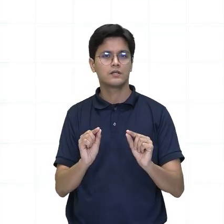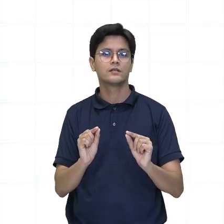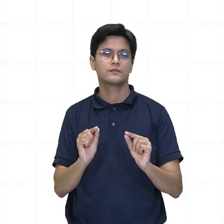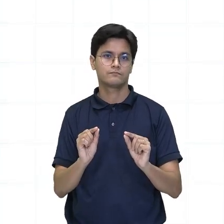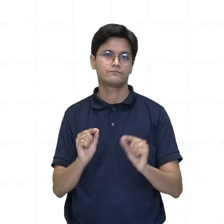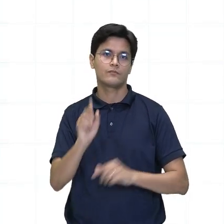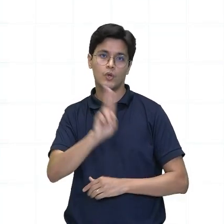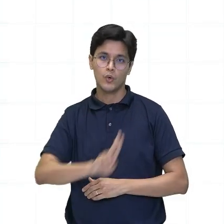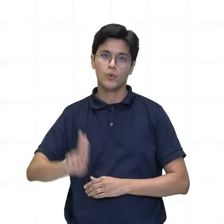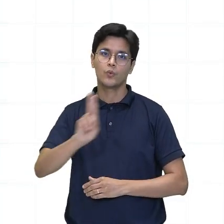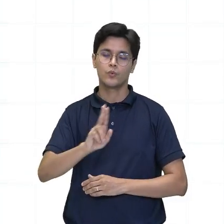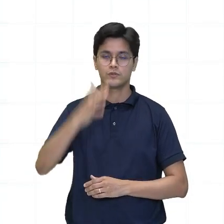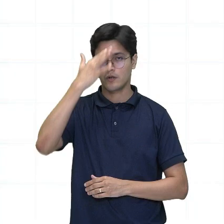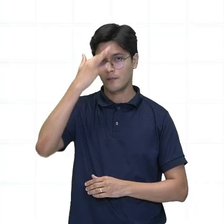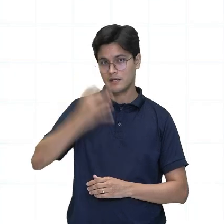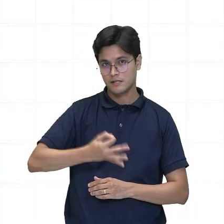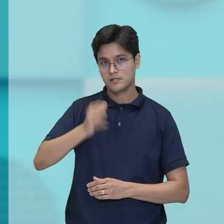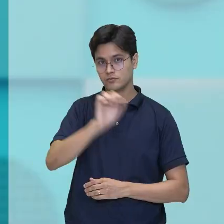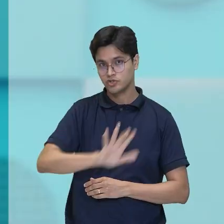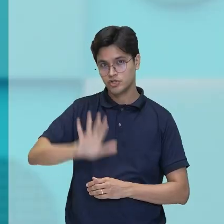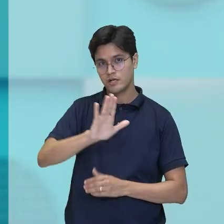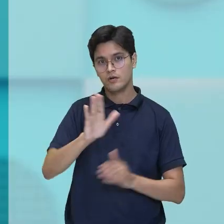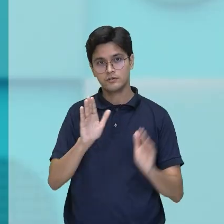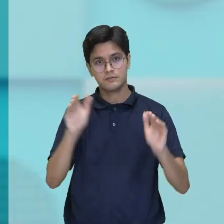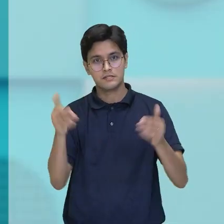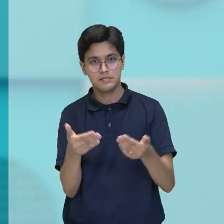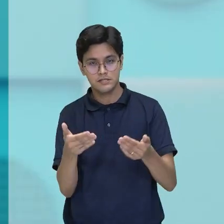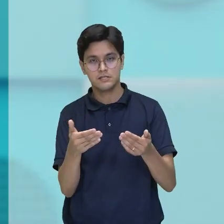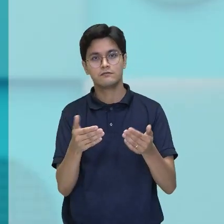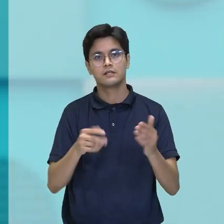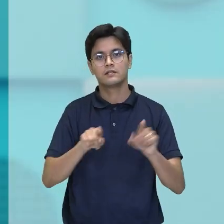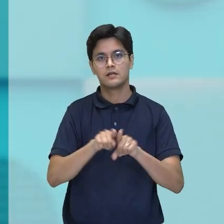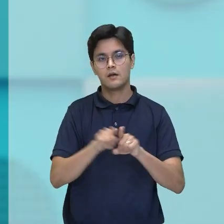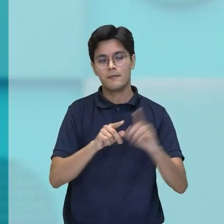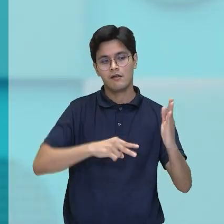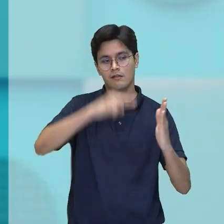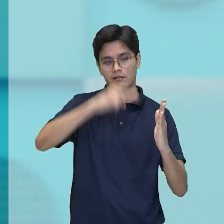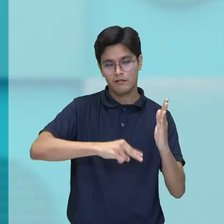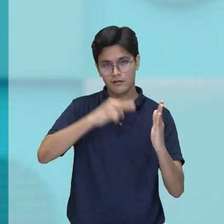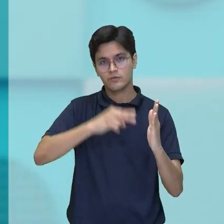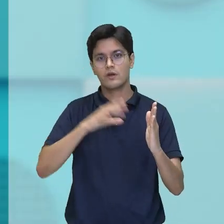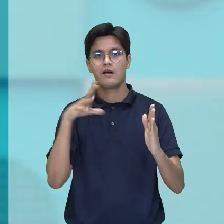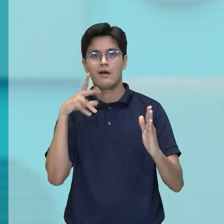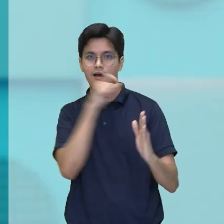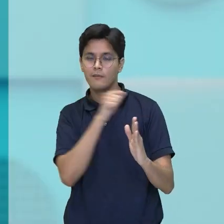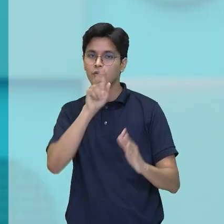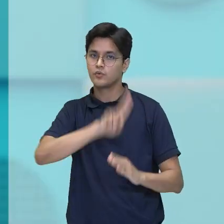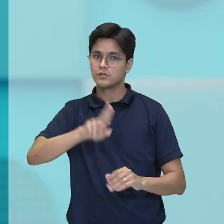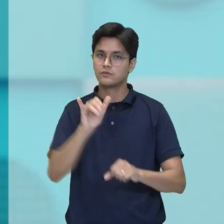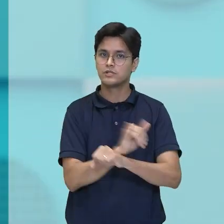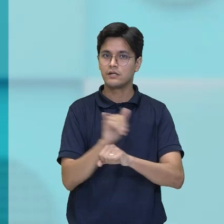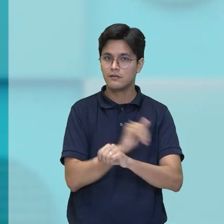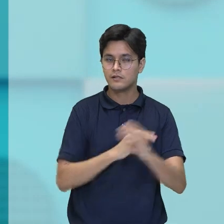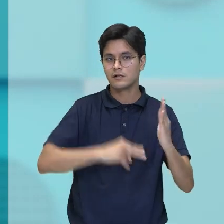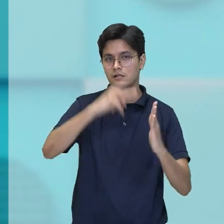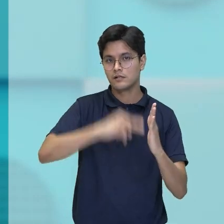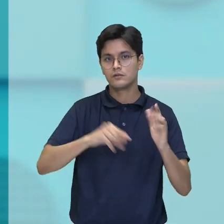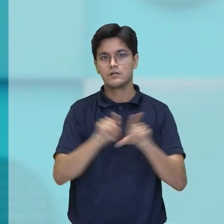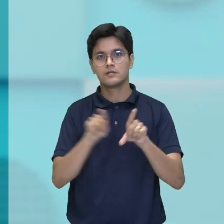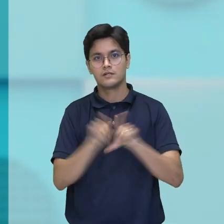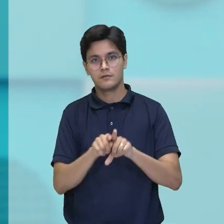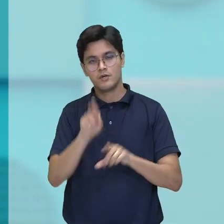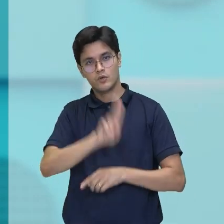compreensão geral específica, que é uma leitura muito rápida, através da estratégia de leitura, e também o uso do